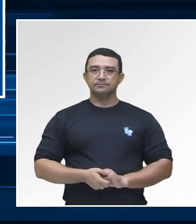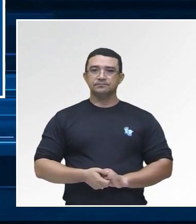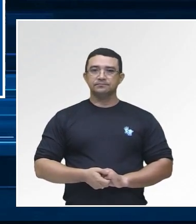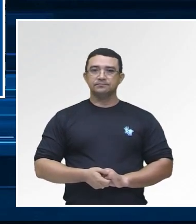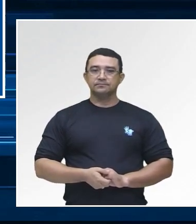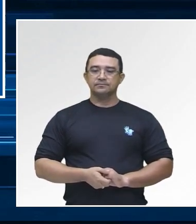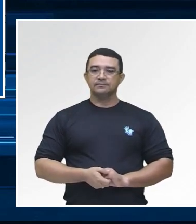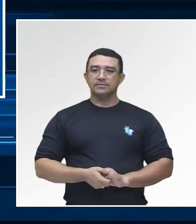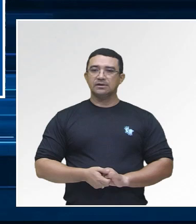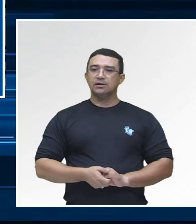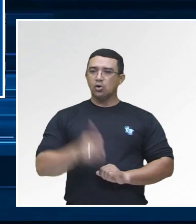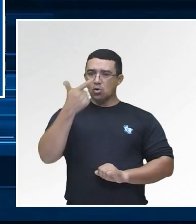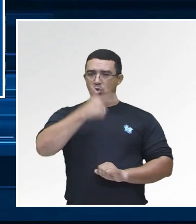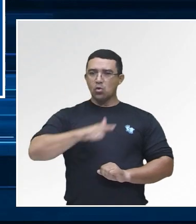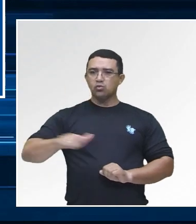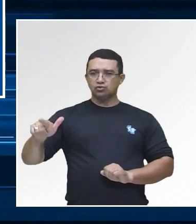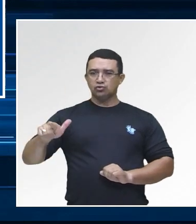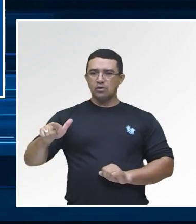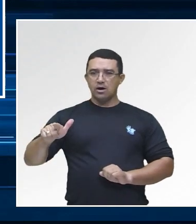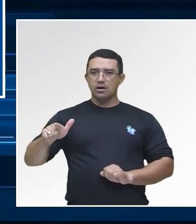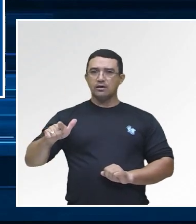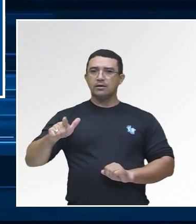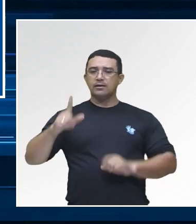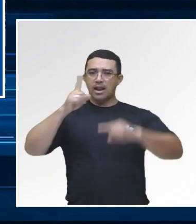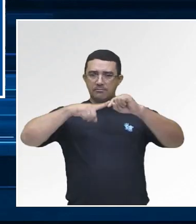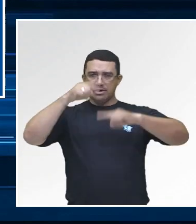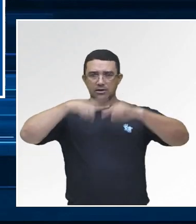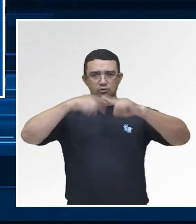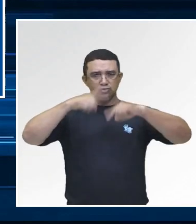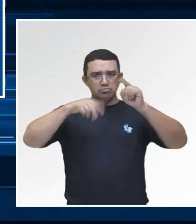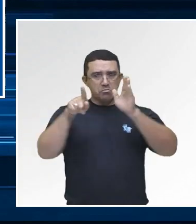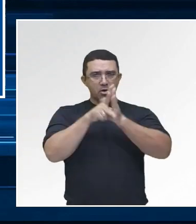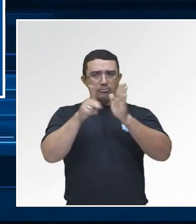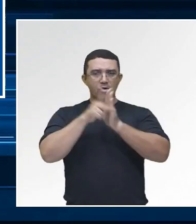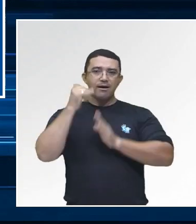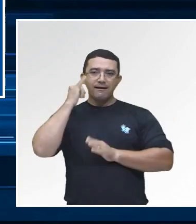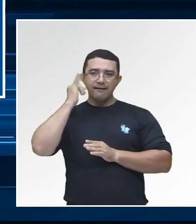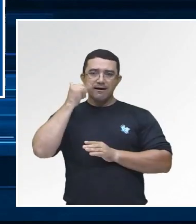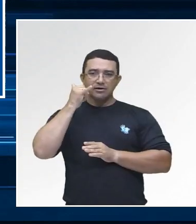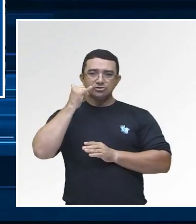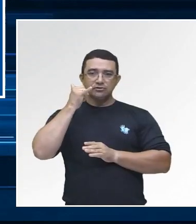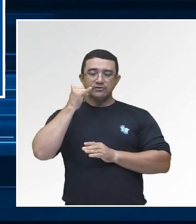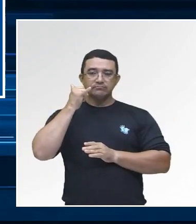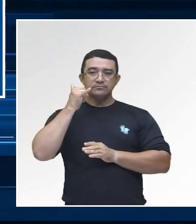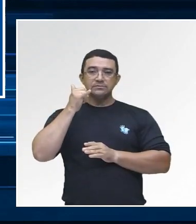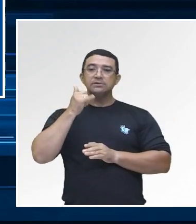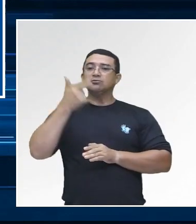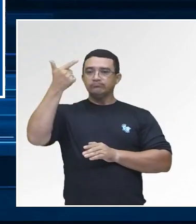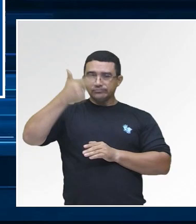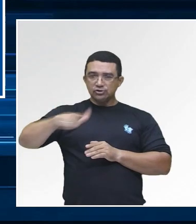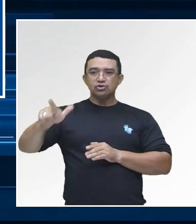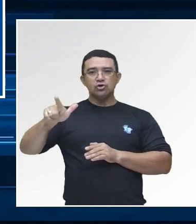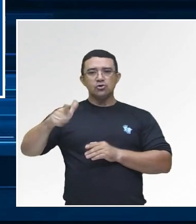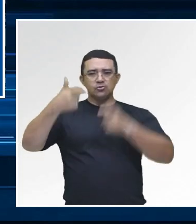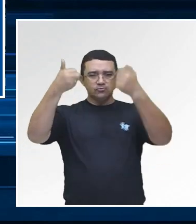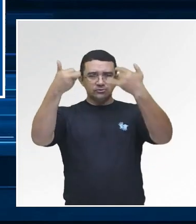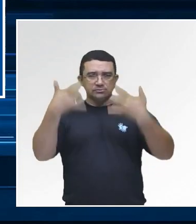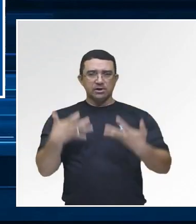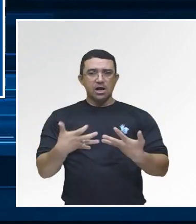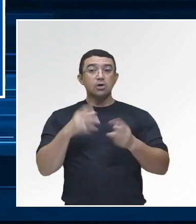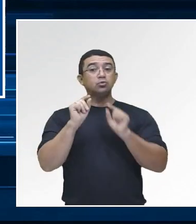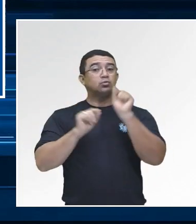E dando continuidade aos elementos da narrativa também, né, verificando novamente, nós vimos no primeiro